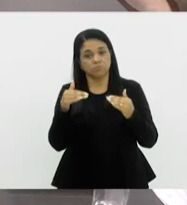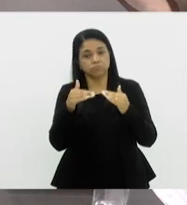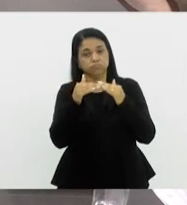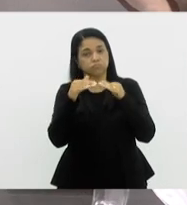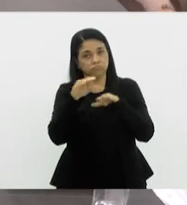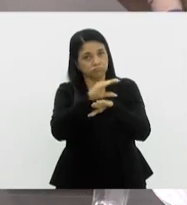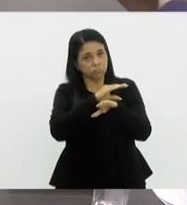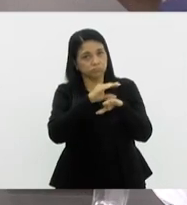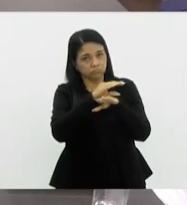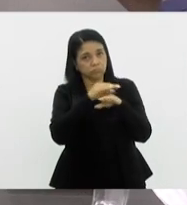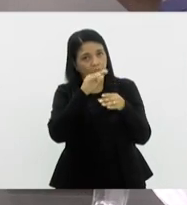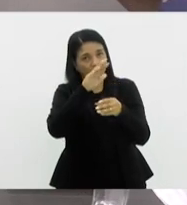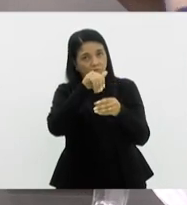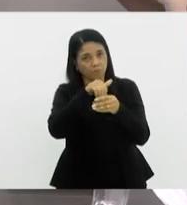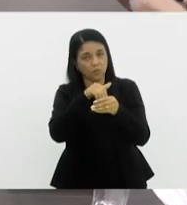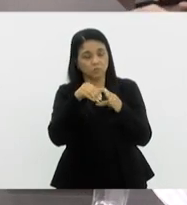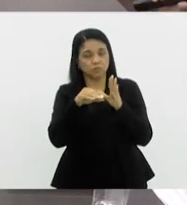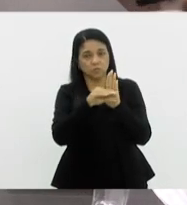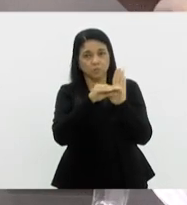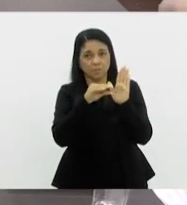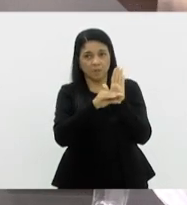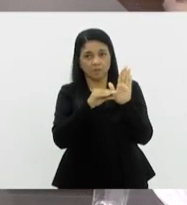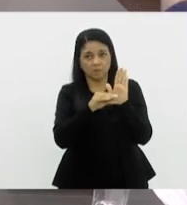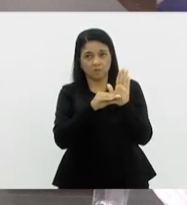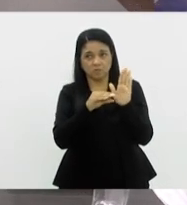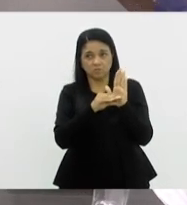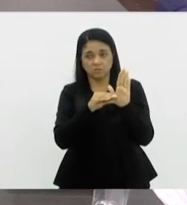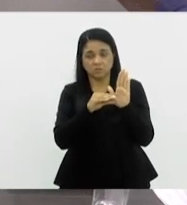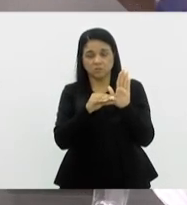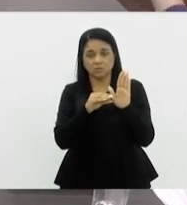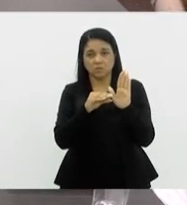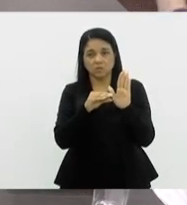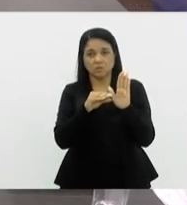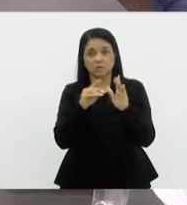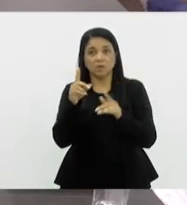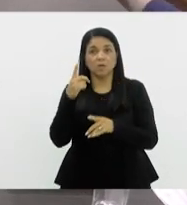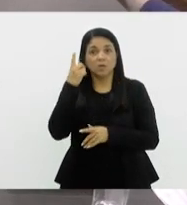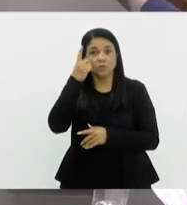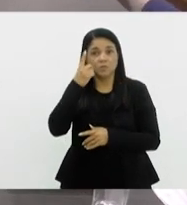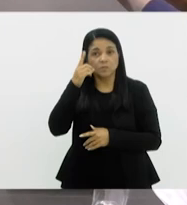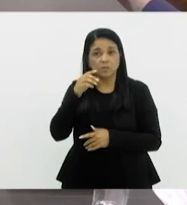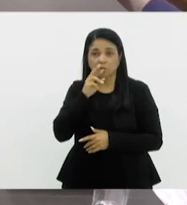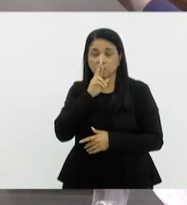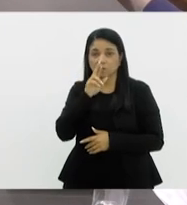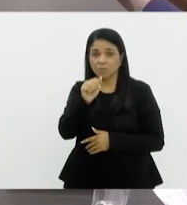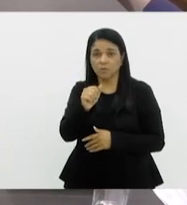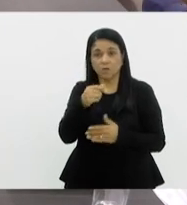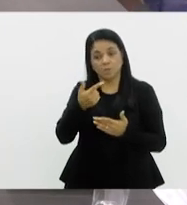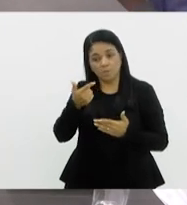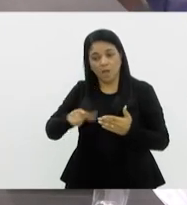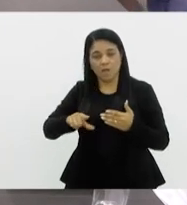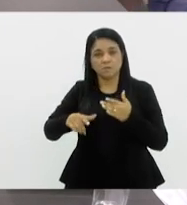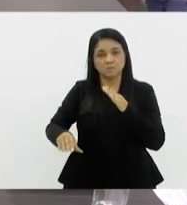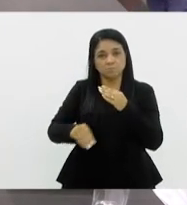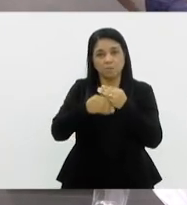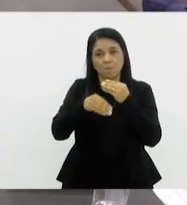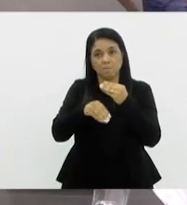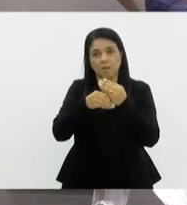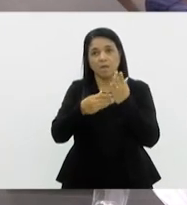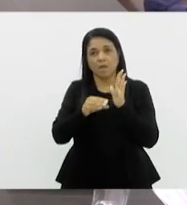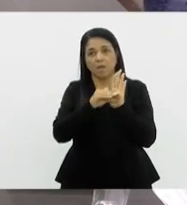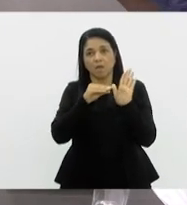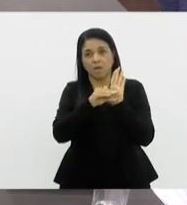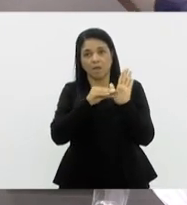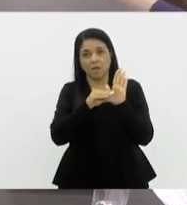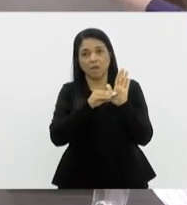É original. Constitucionalidade isso, com emendas. Com emendas. Sim, mas as emendas o deputado Amorim estava incluindo isso, outras. Isso, incluindo outras. Vossa Excelência também incluiu. Conforme